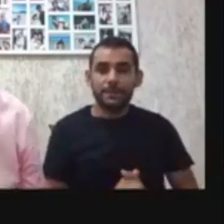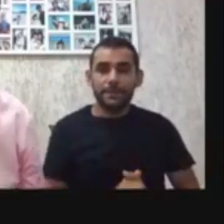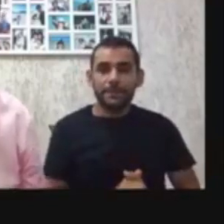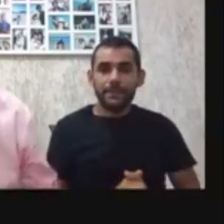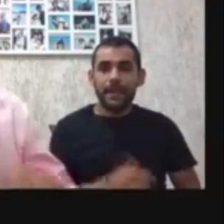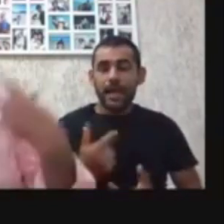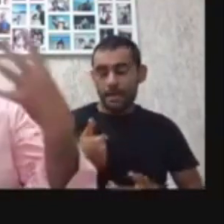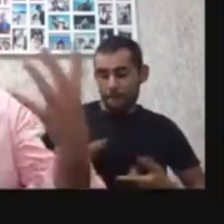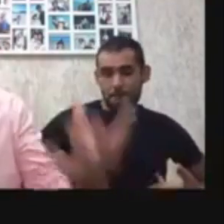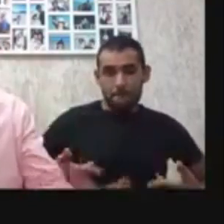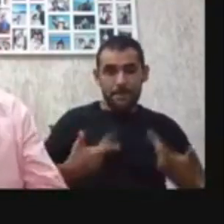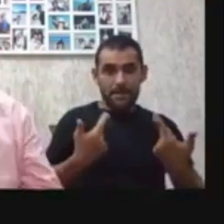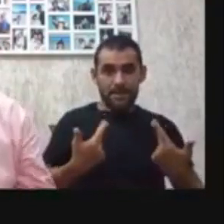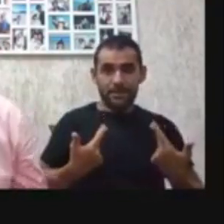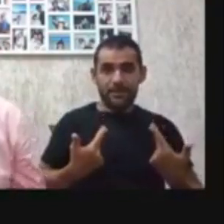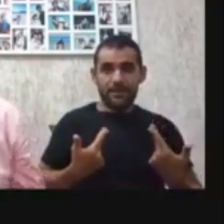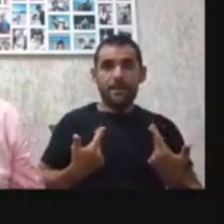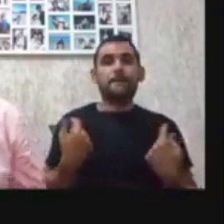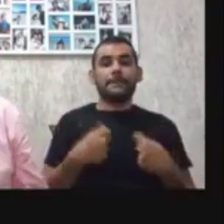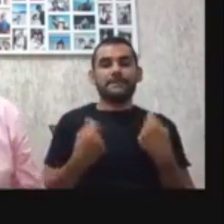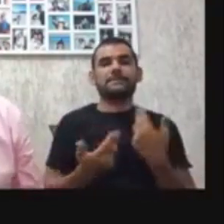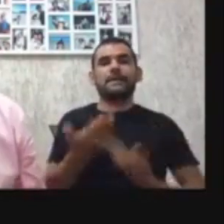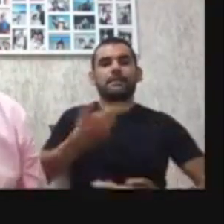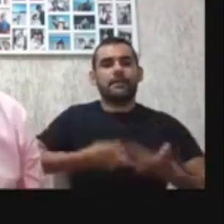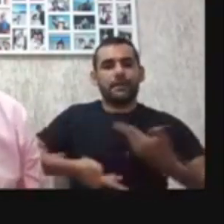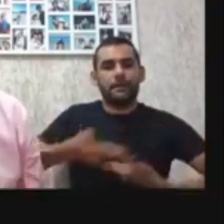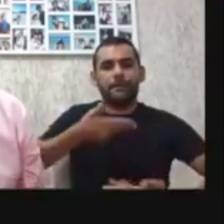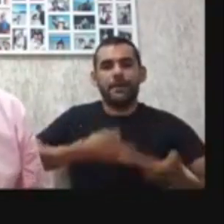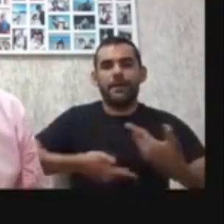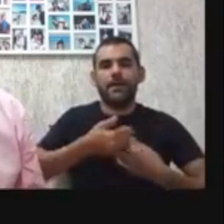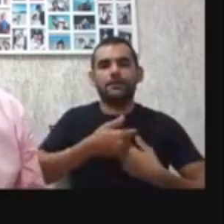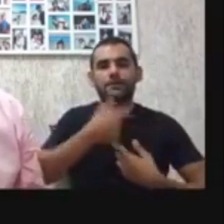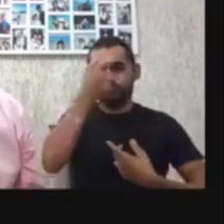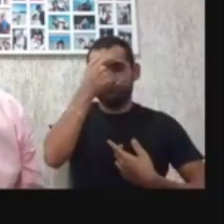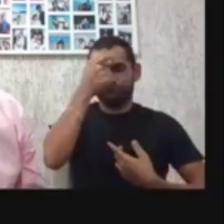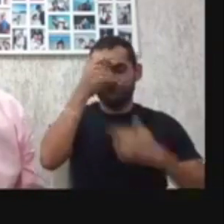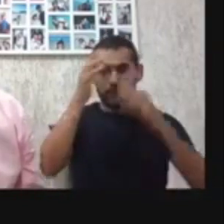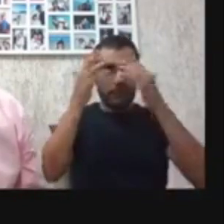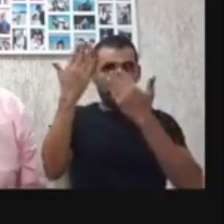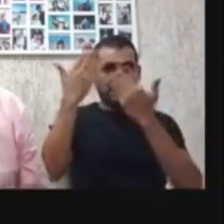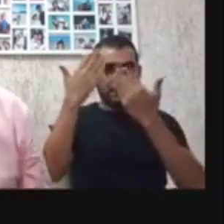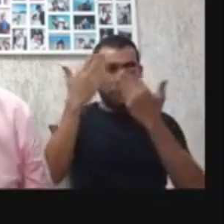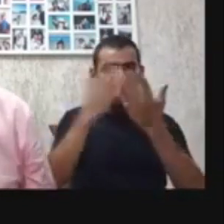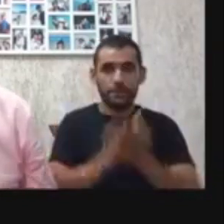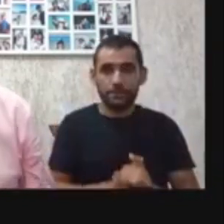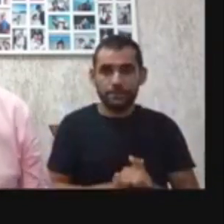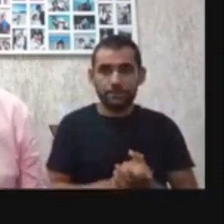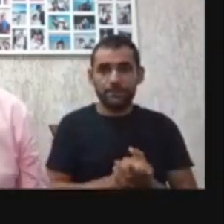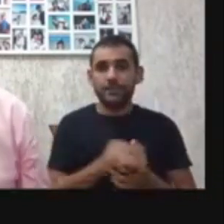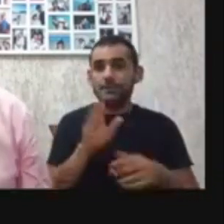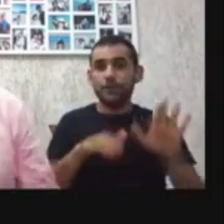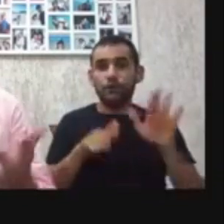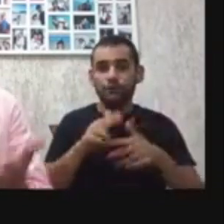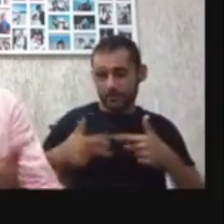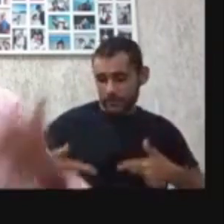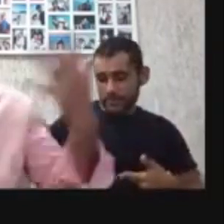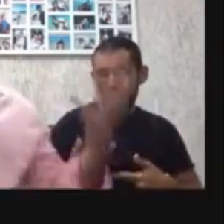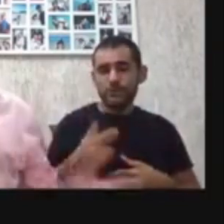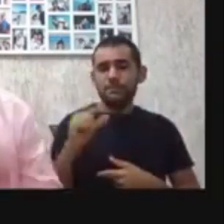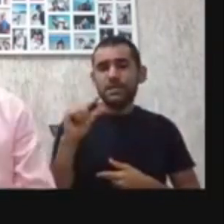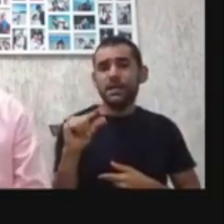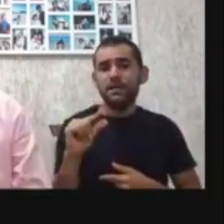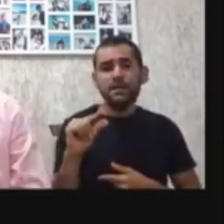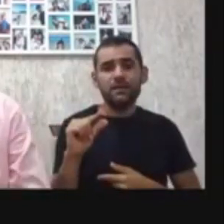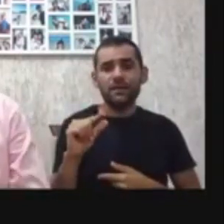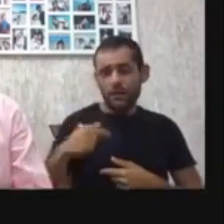perder a mama, ou seja, aí tem que trabalhar a autoestima daquela mulher e talvez aquilo poderia ser resolvido com uma cirurgia pequena, sabe, que não